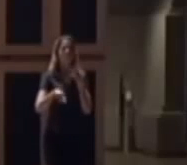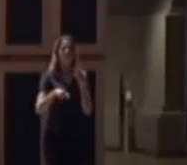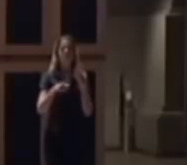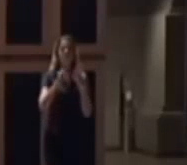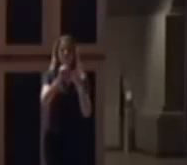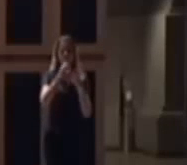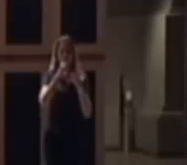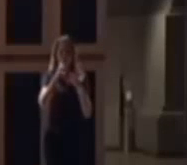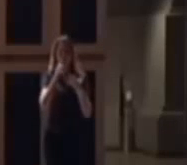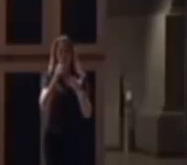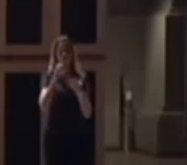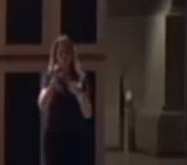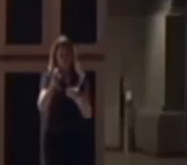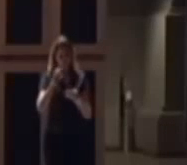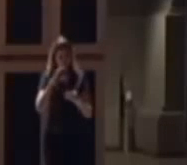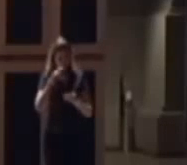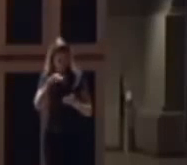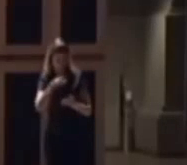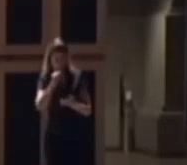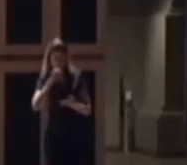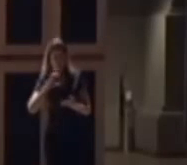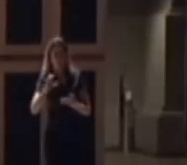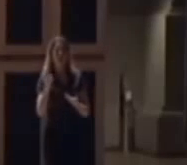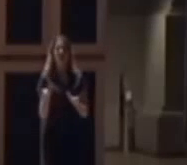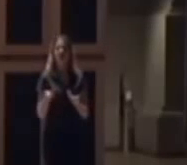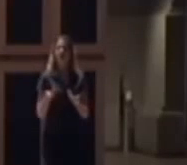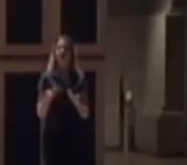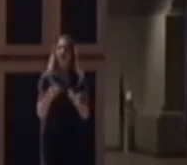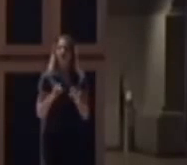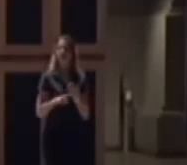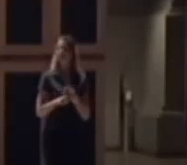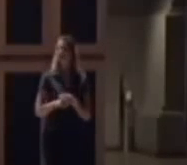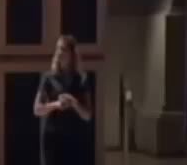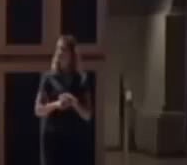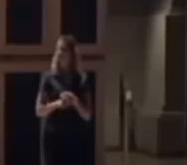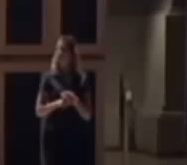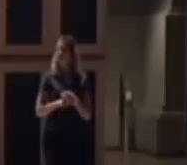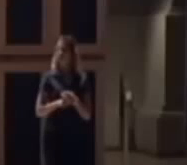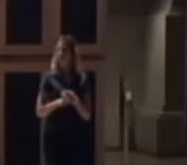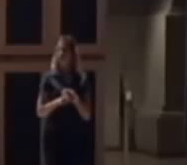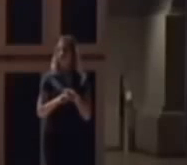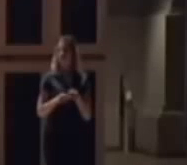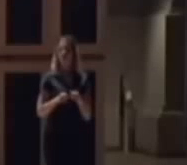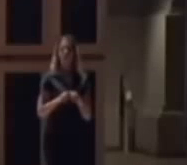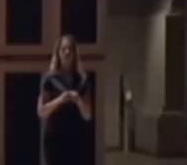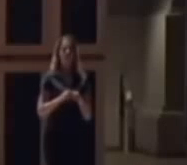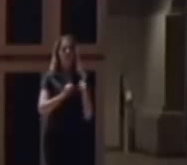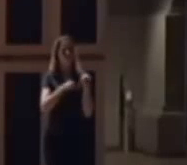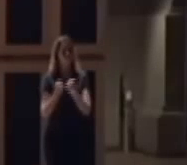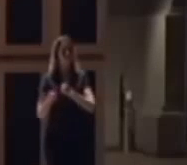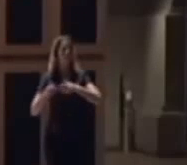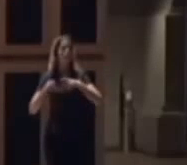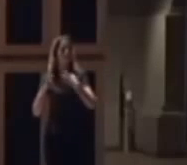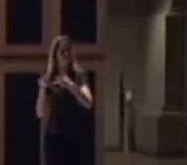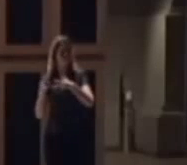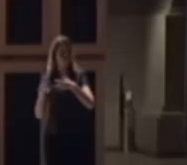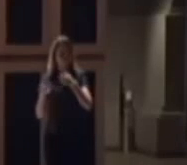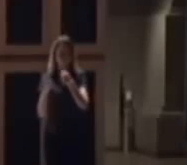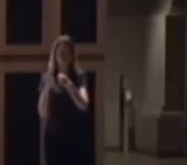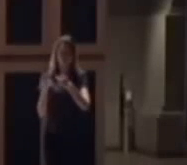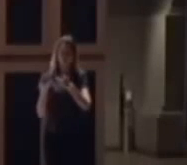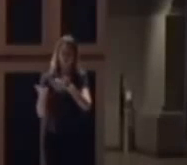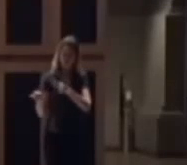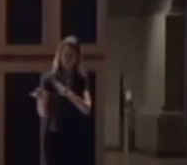e aí também, além do design e a moda, também está incluído, né? Núcleo de empreendedorismo juvenil junto com o SEBRAE, tem um